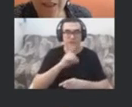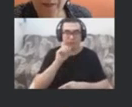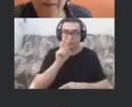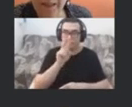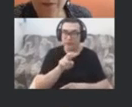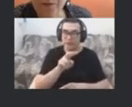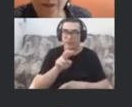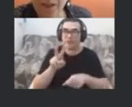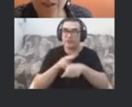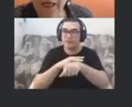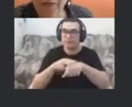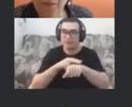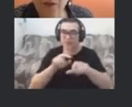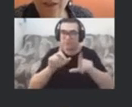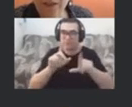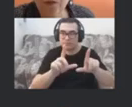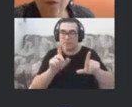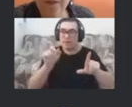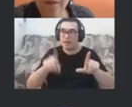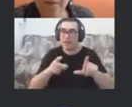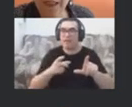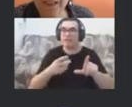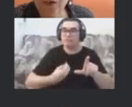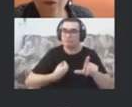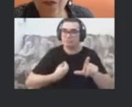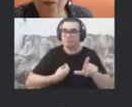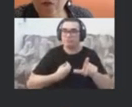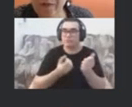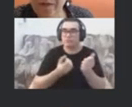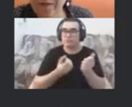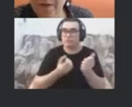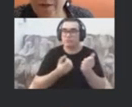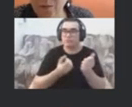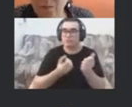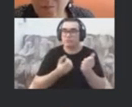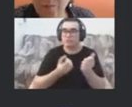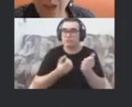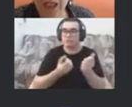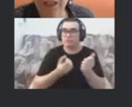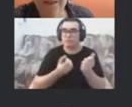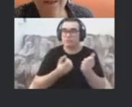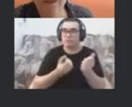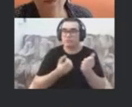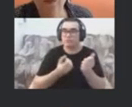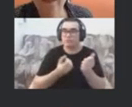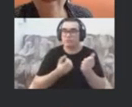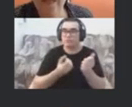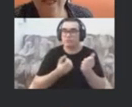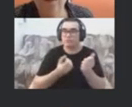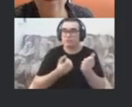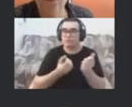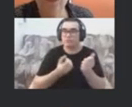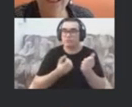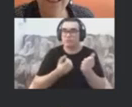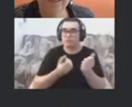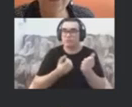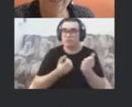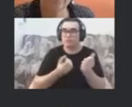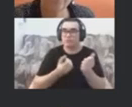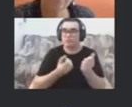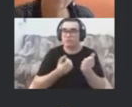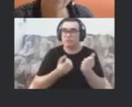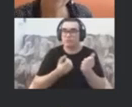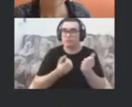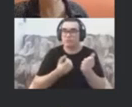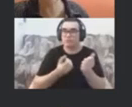e esse é o equipamento. É importante vocês saberem que nós medimos emissão de radiação por esses átomos,